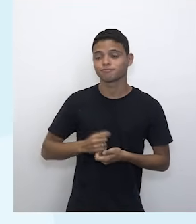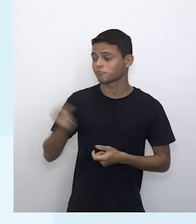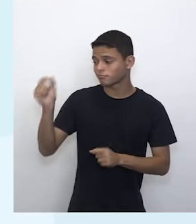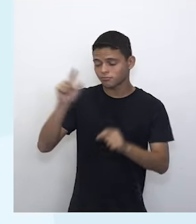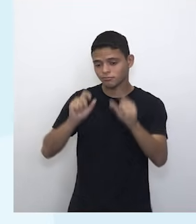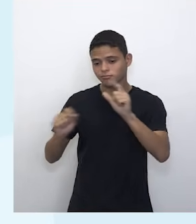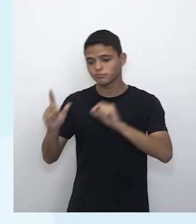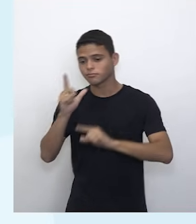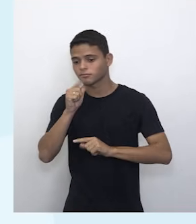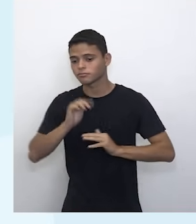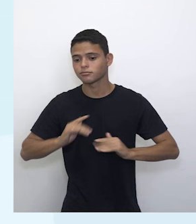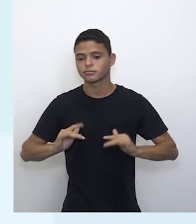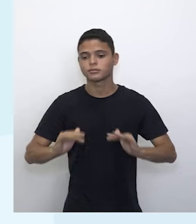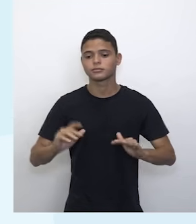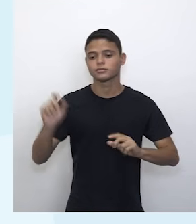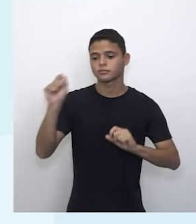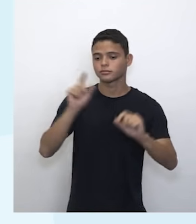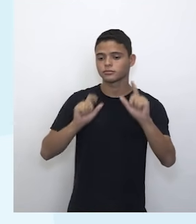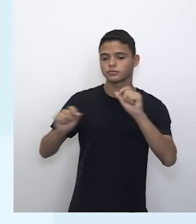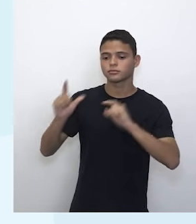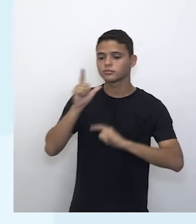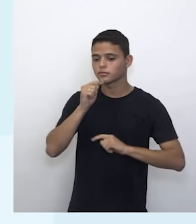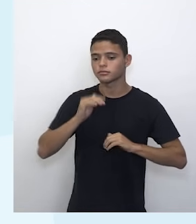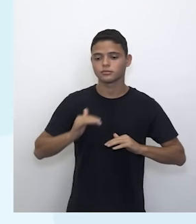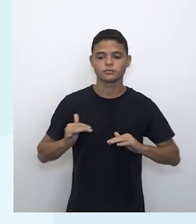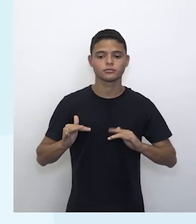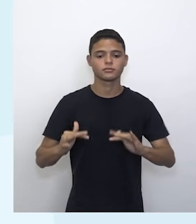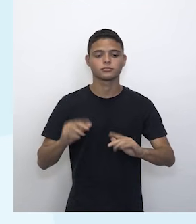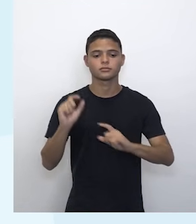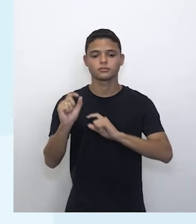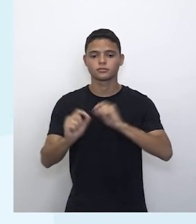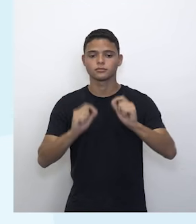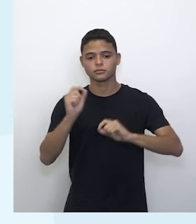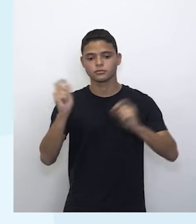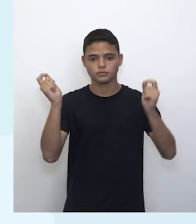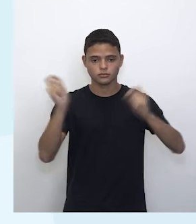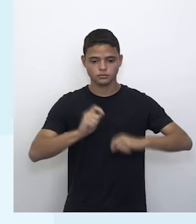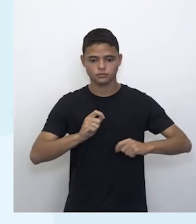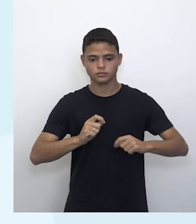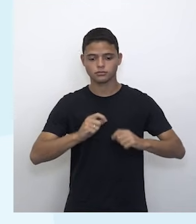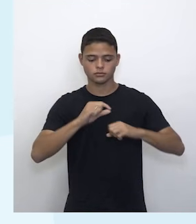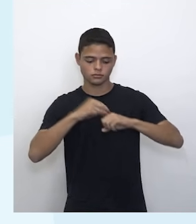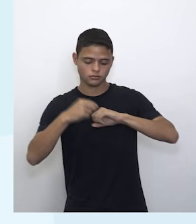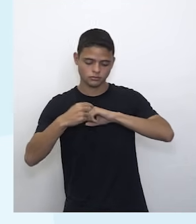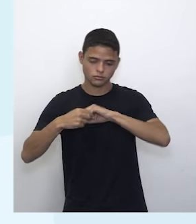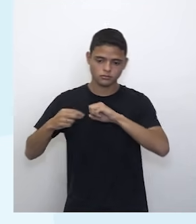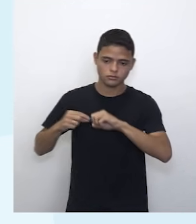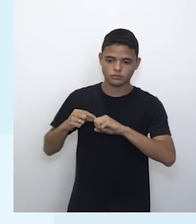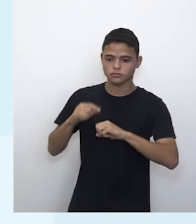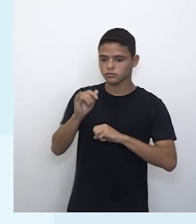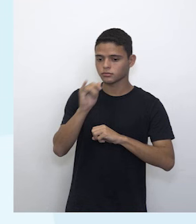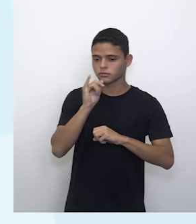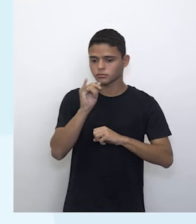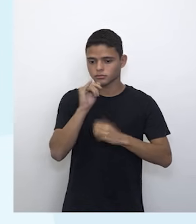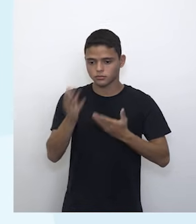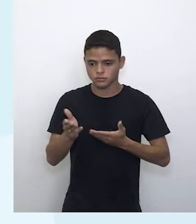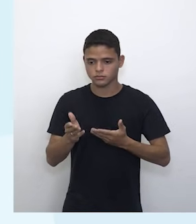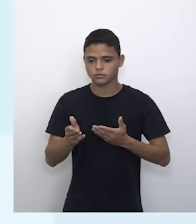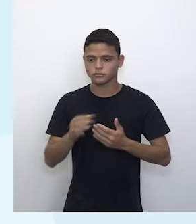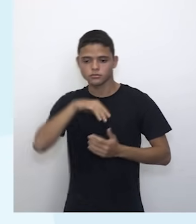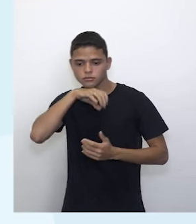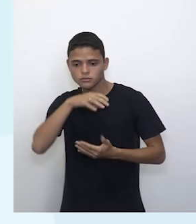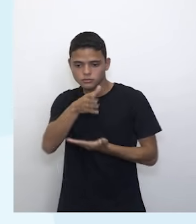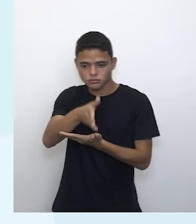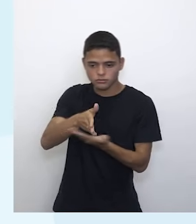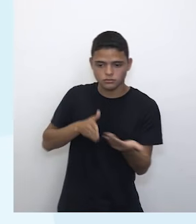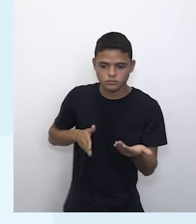tem um adendo a fazer, que a Estrela do Mar é o seguinte: para dar certo a fragmentação, e é claro que você não vai pegar um bicho e vai cortar ele, né? Deixa ele viver a vida